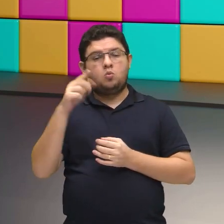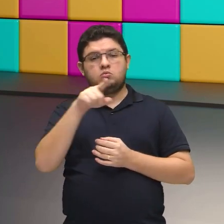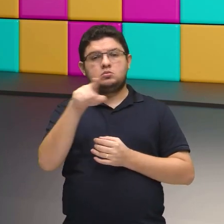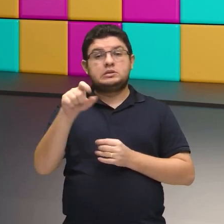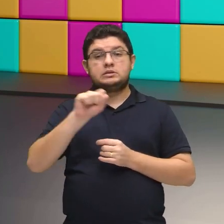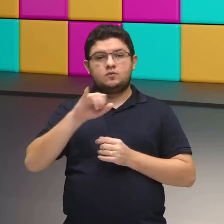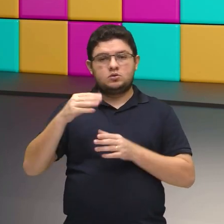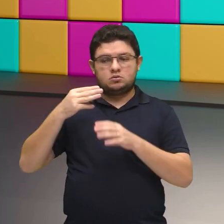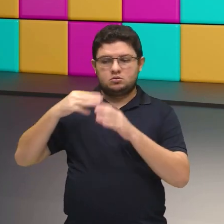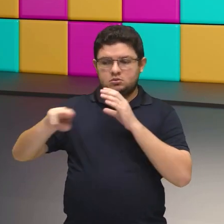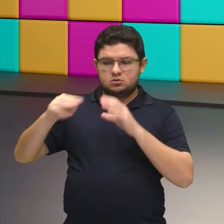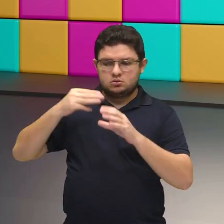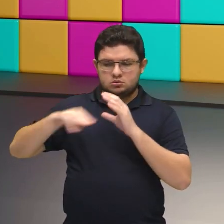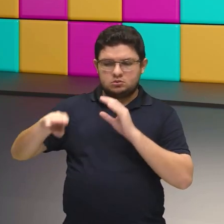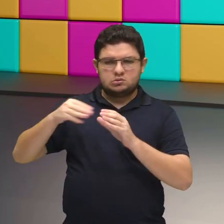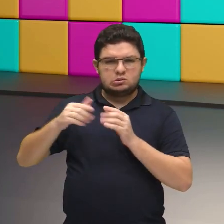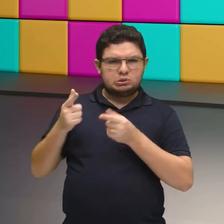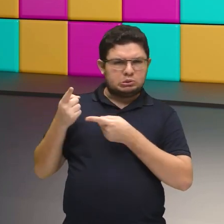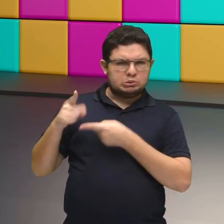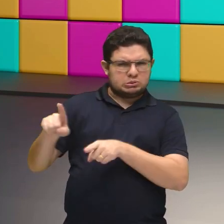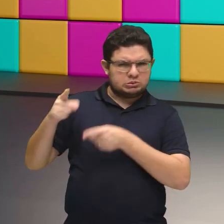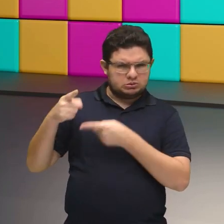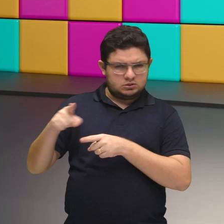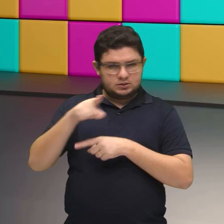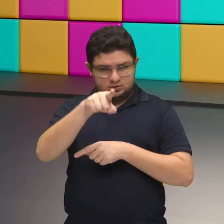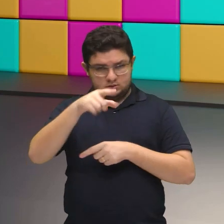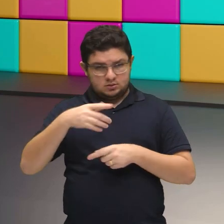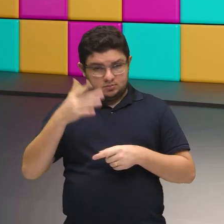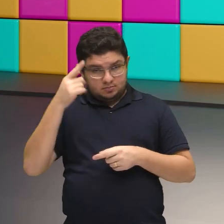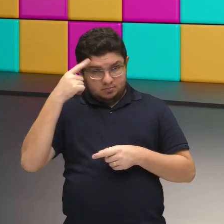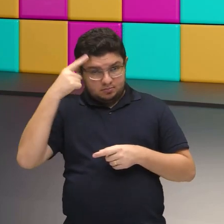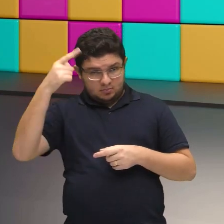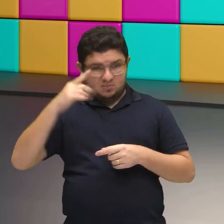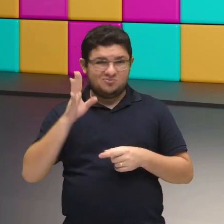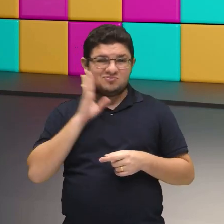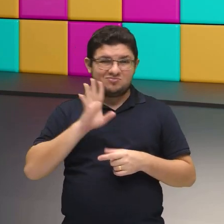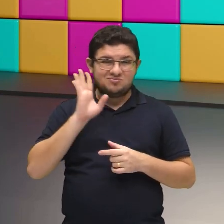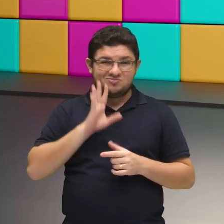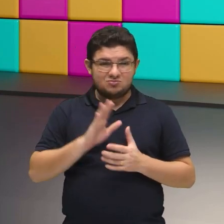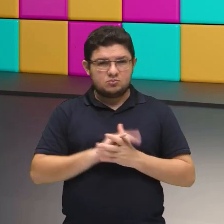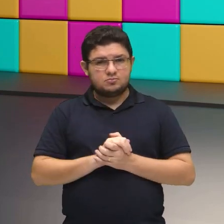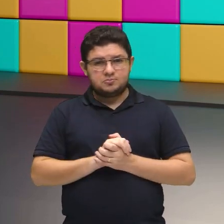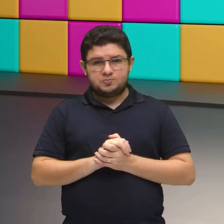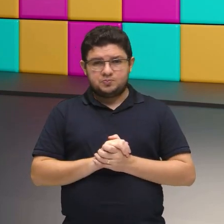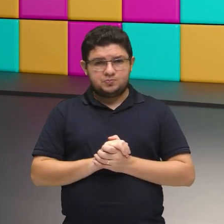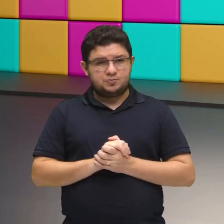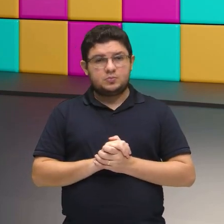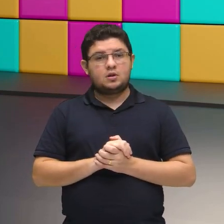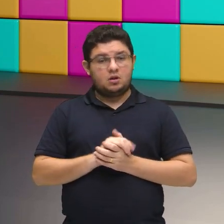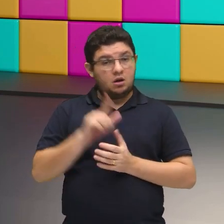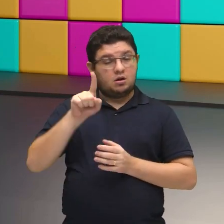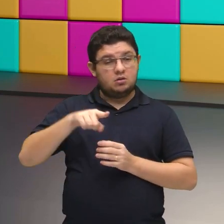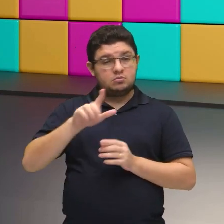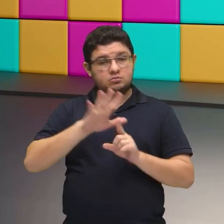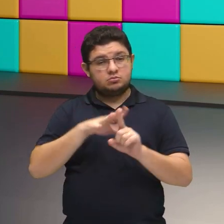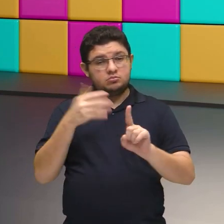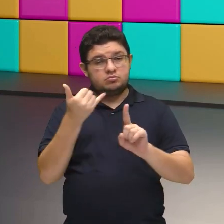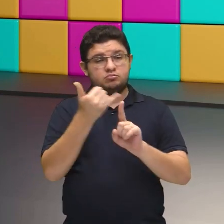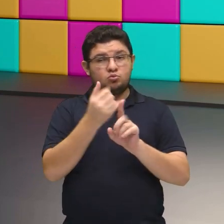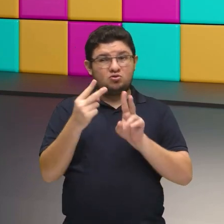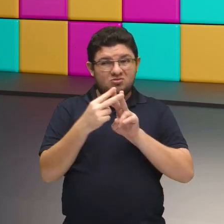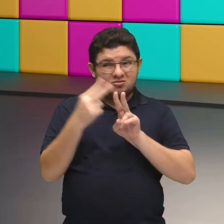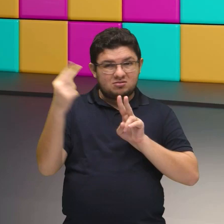com alguém? Você acha isso legal? Isso é um sinal de cyberbullying. Eu